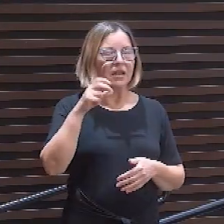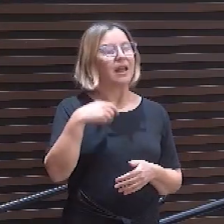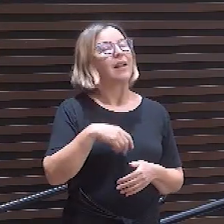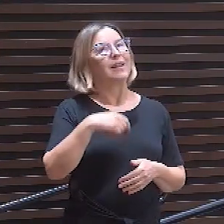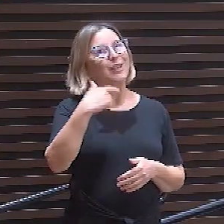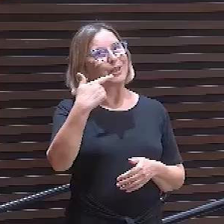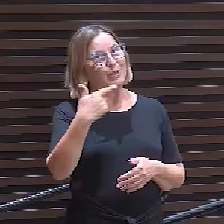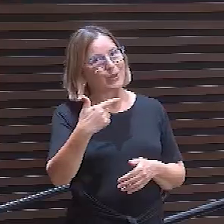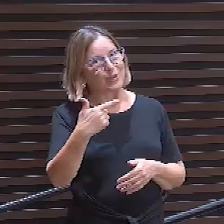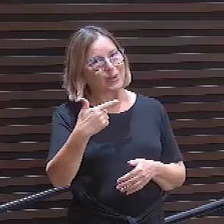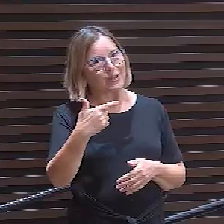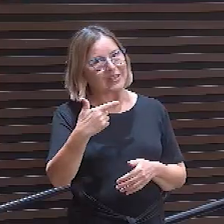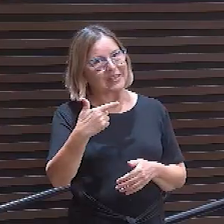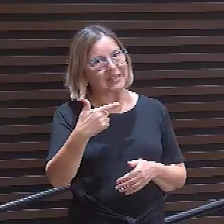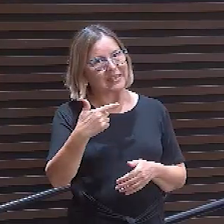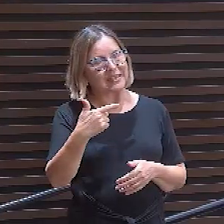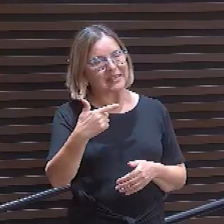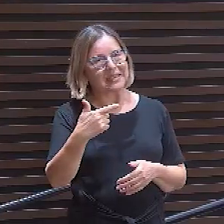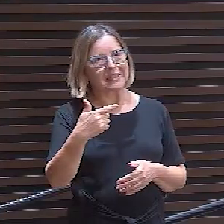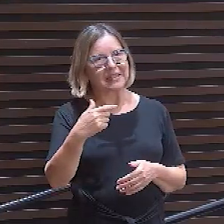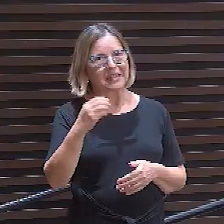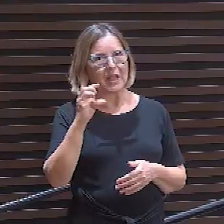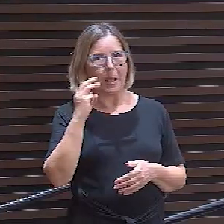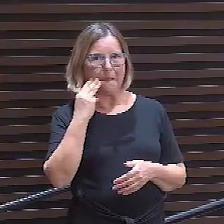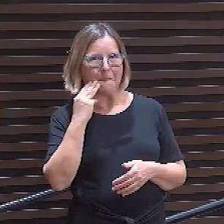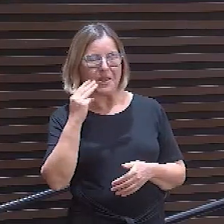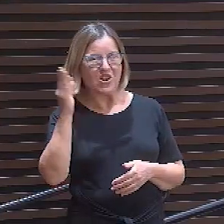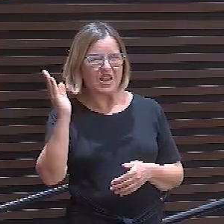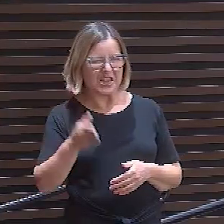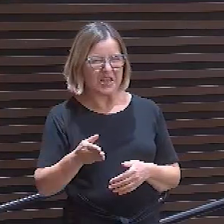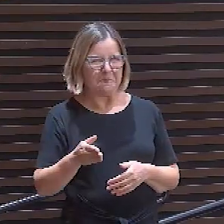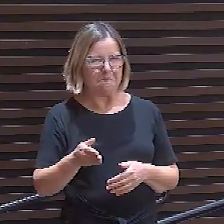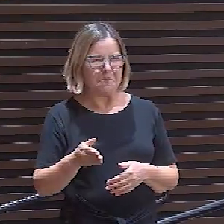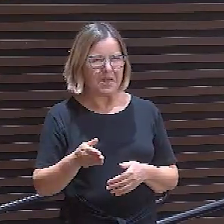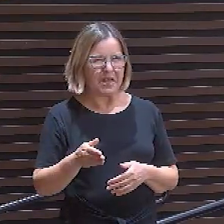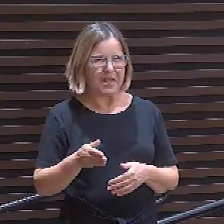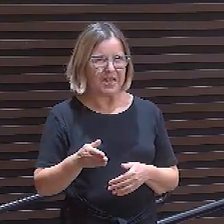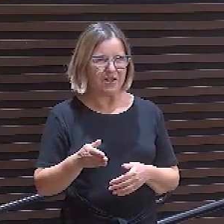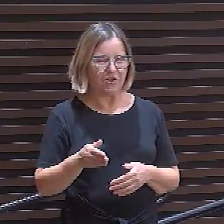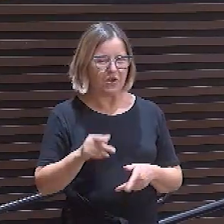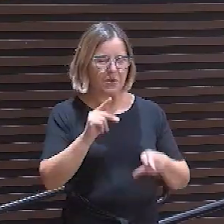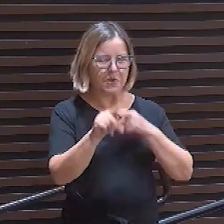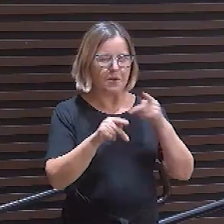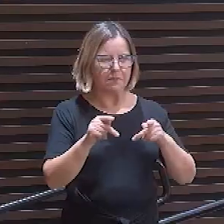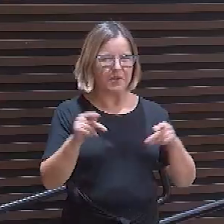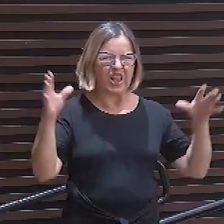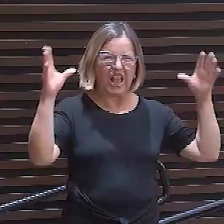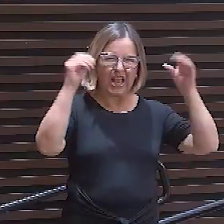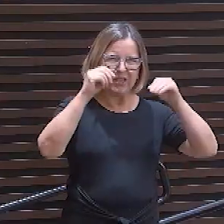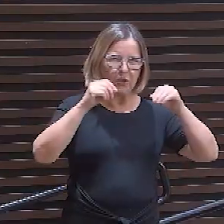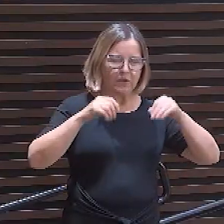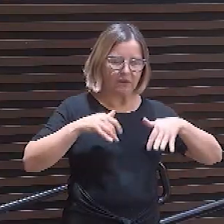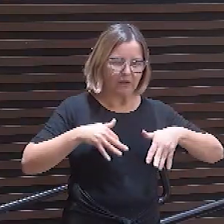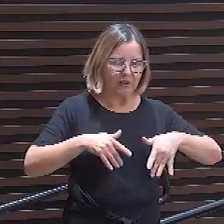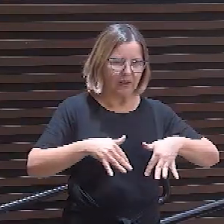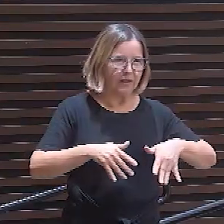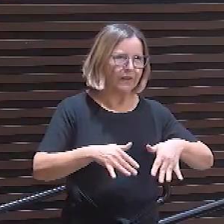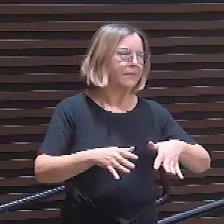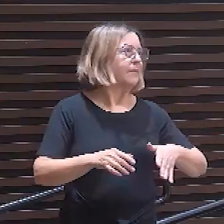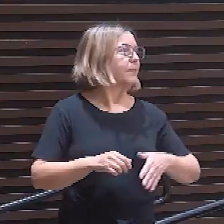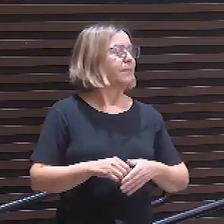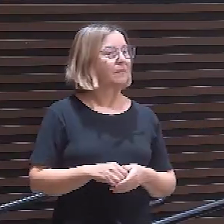noite. Não foi não é aquela goelinha de... É tempo. Por quê? Porque